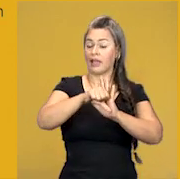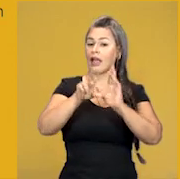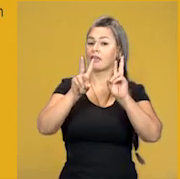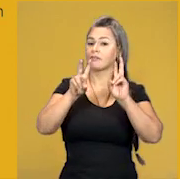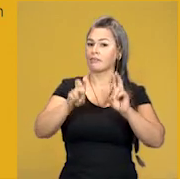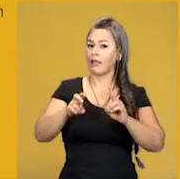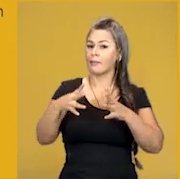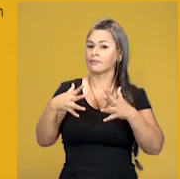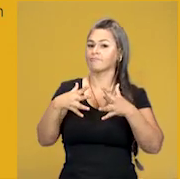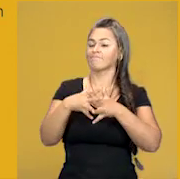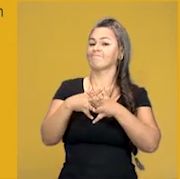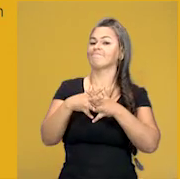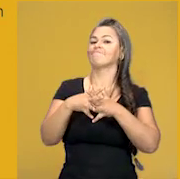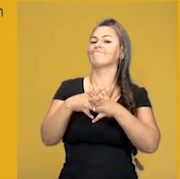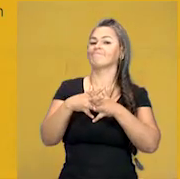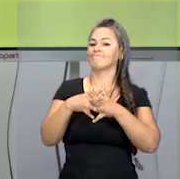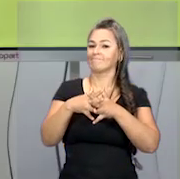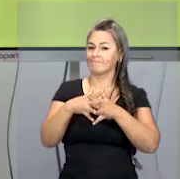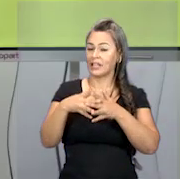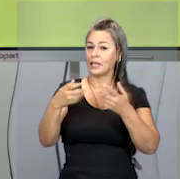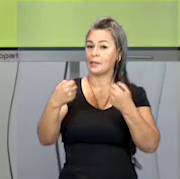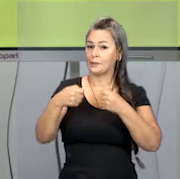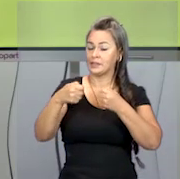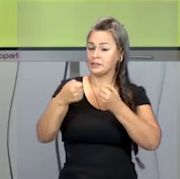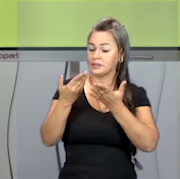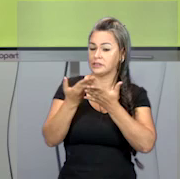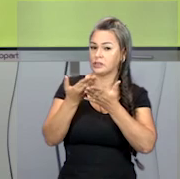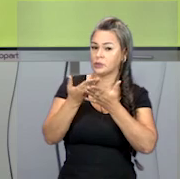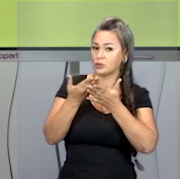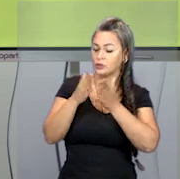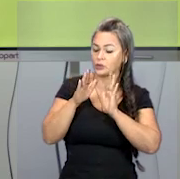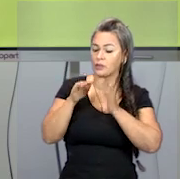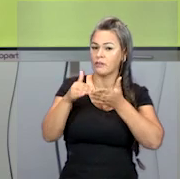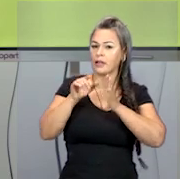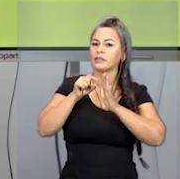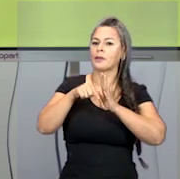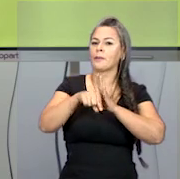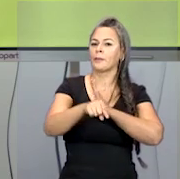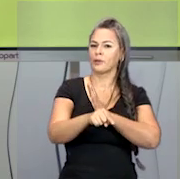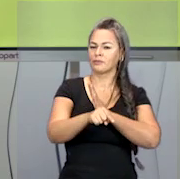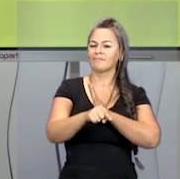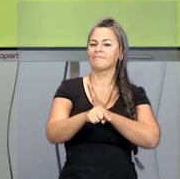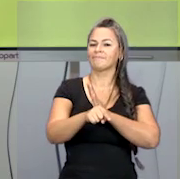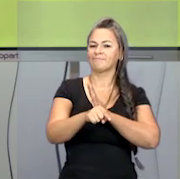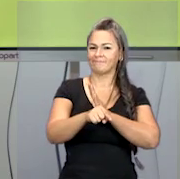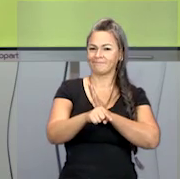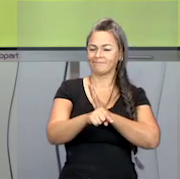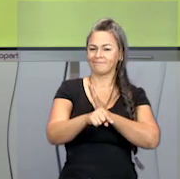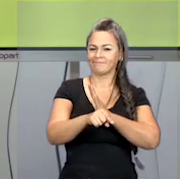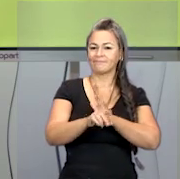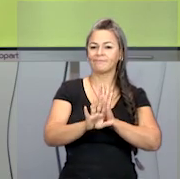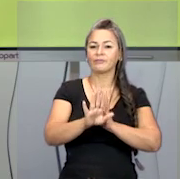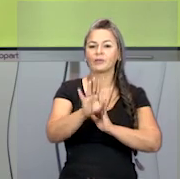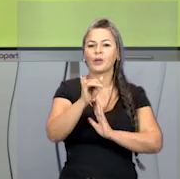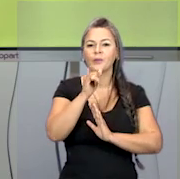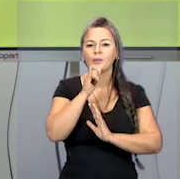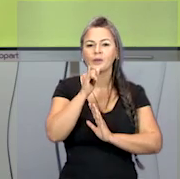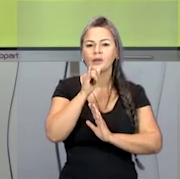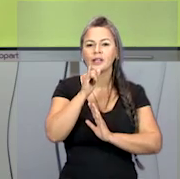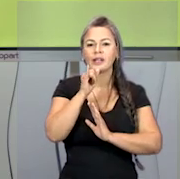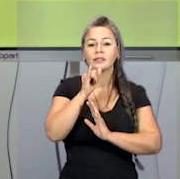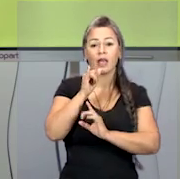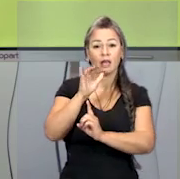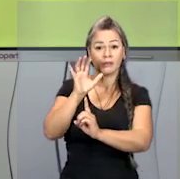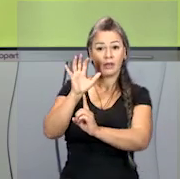exigem explicações complexas. Então, ao falar da sociologia, do impacto da sociedade na